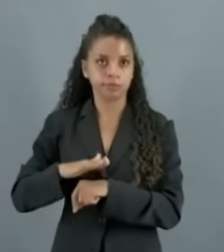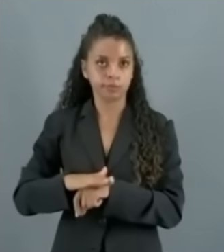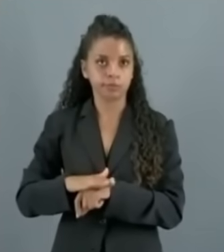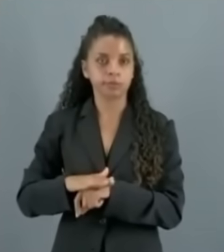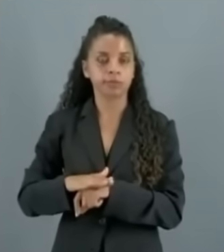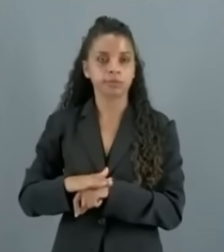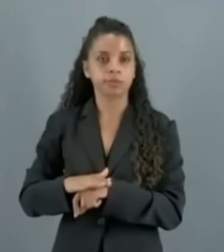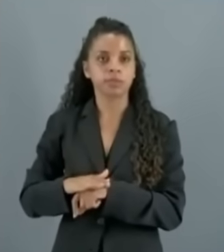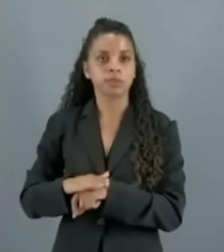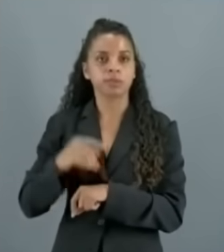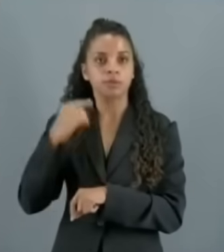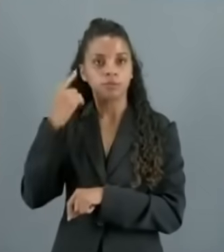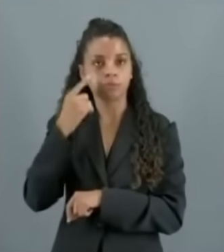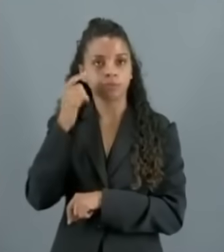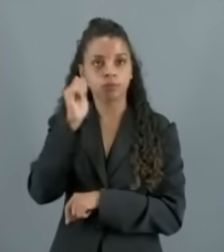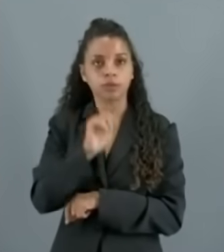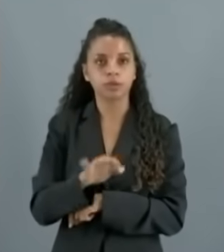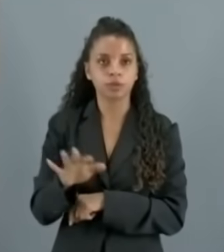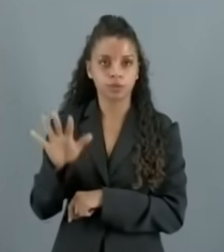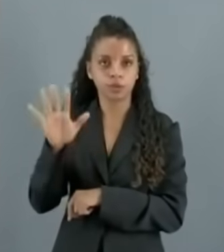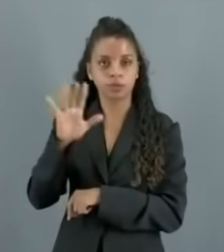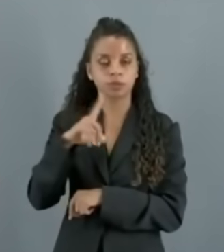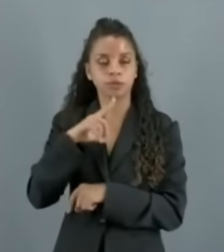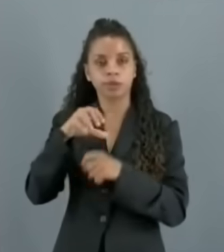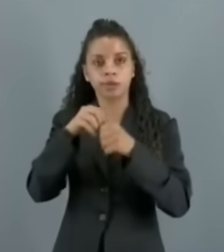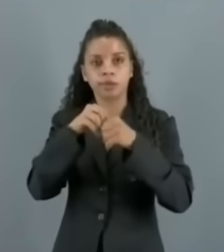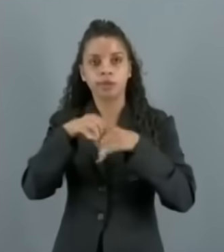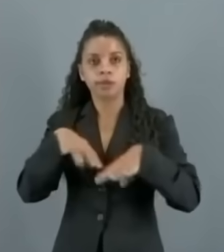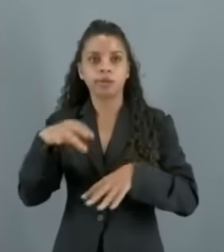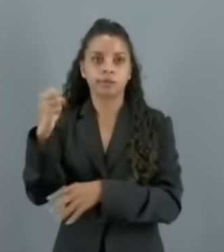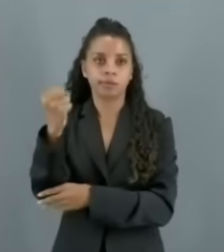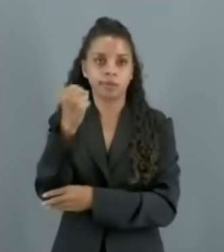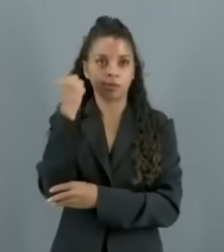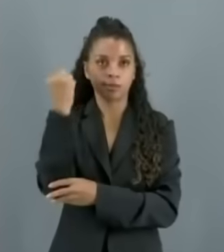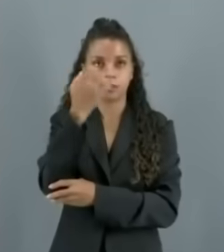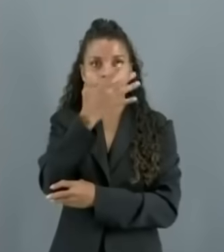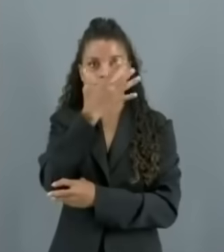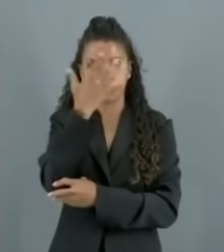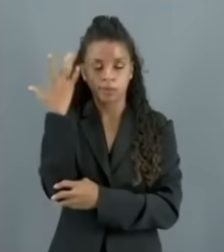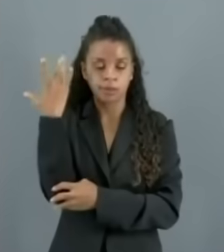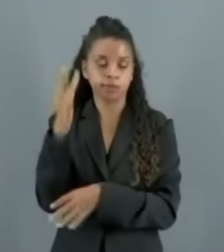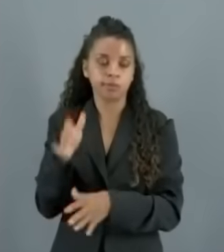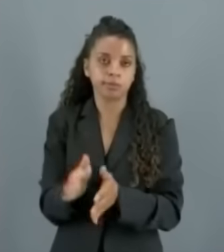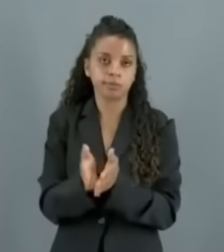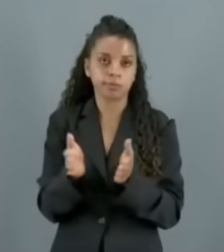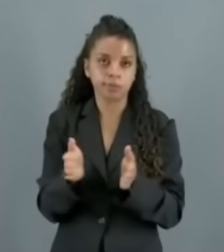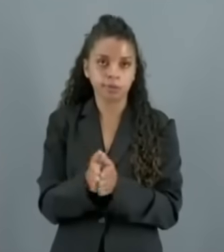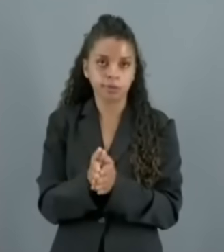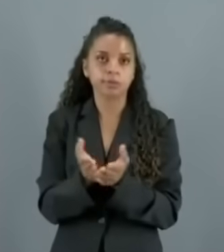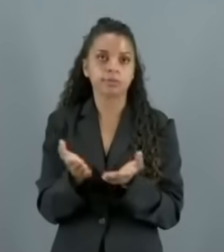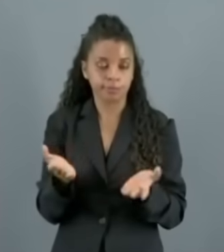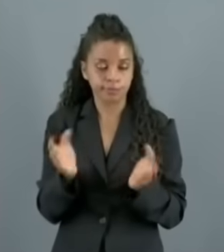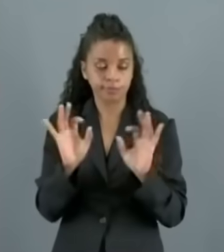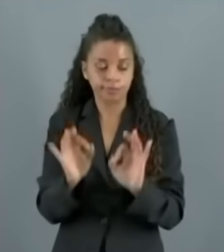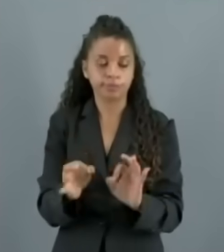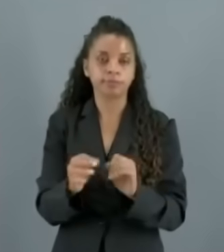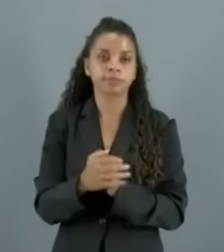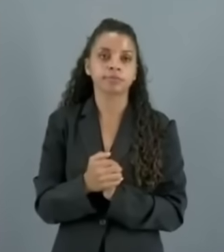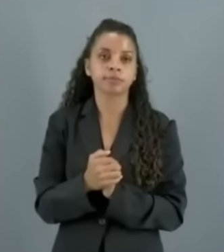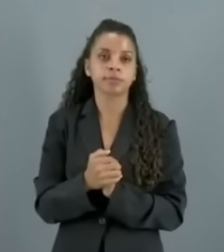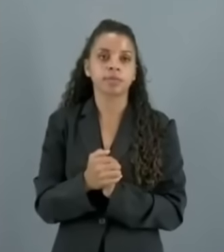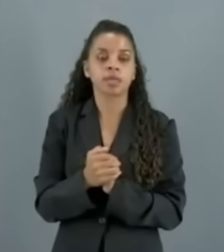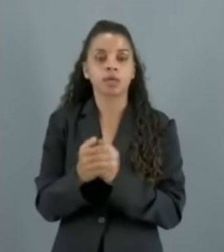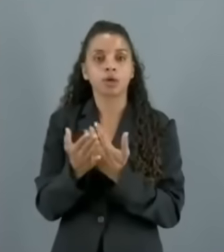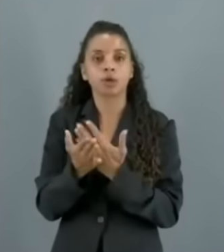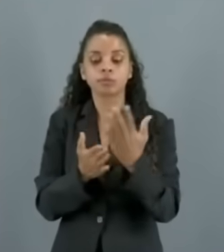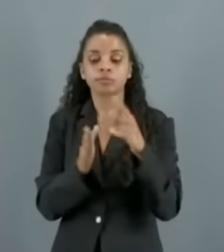que causou grave prejuízo a pessoas que são hipossuficientes. Além desse fato, na abertura de